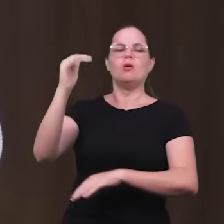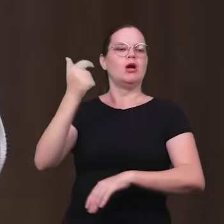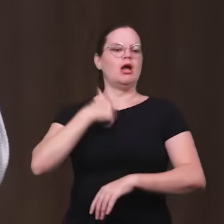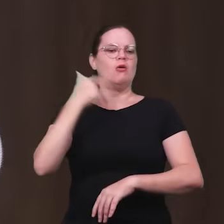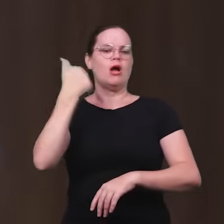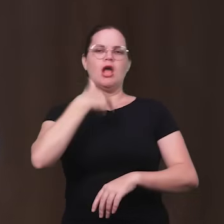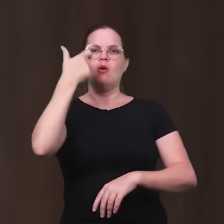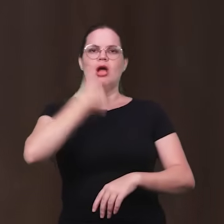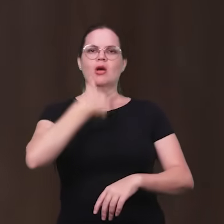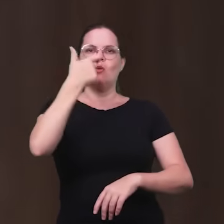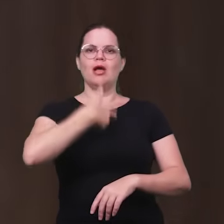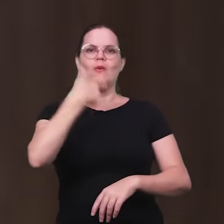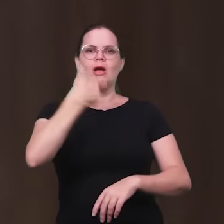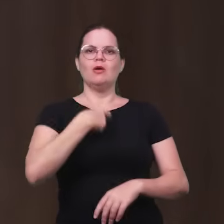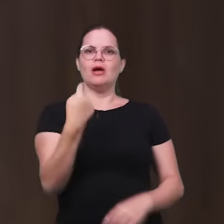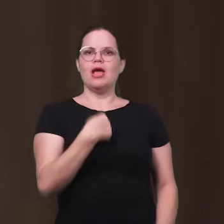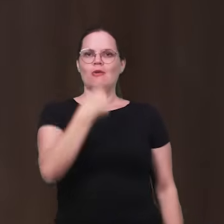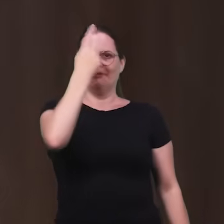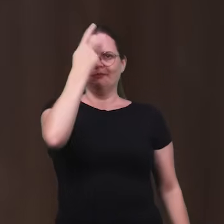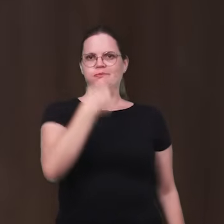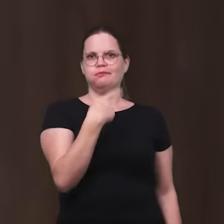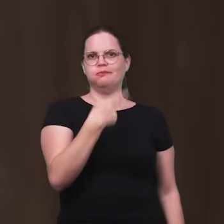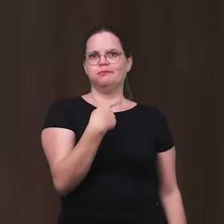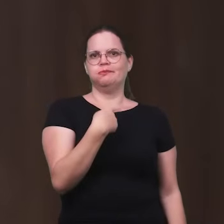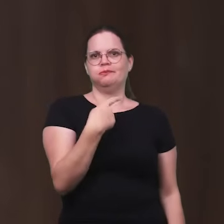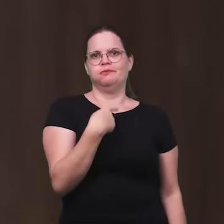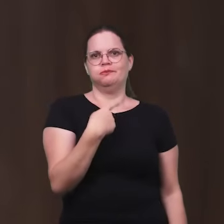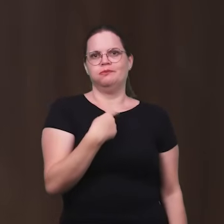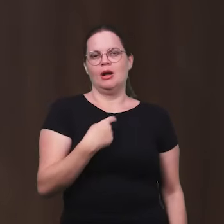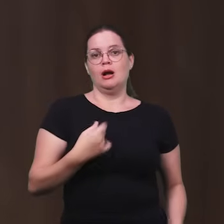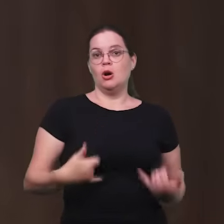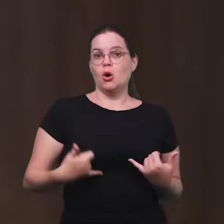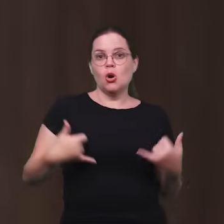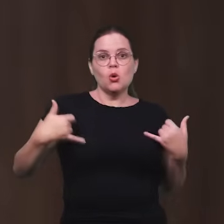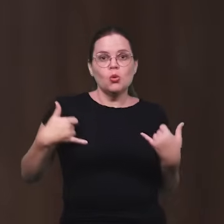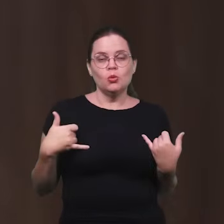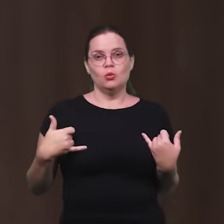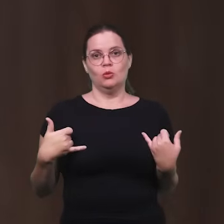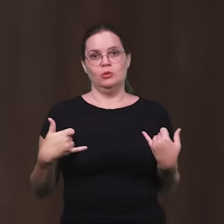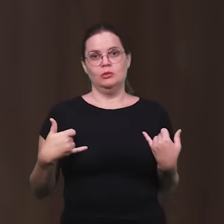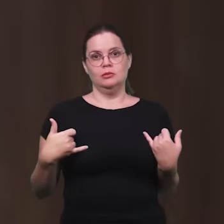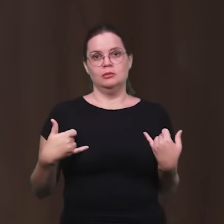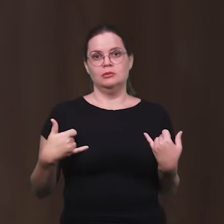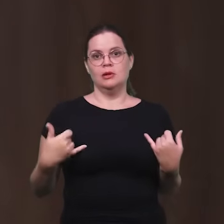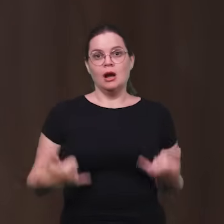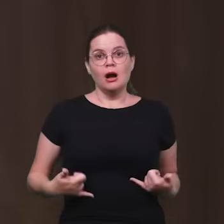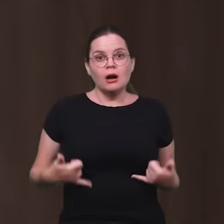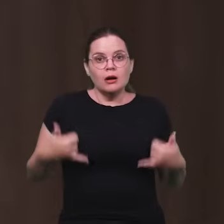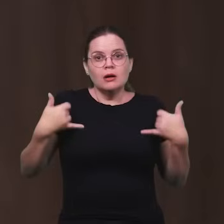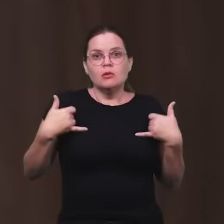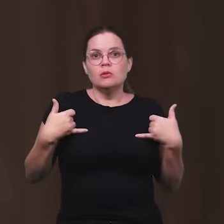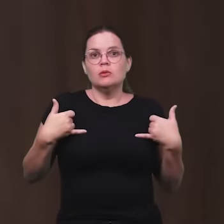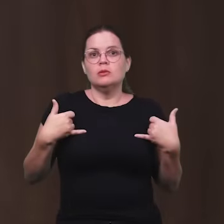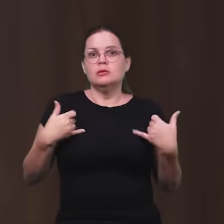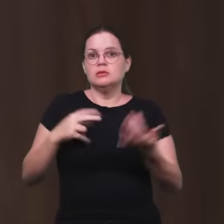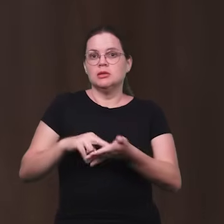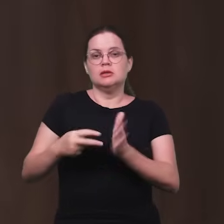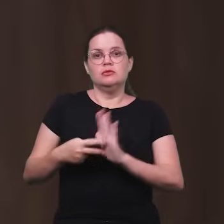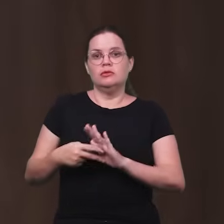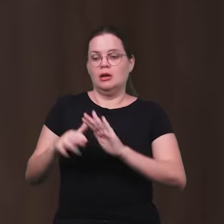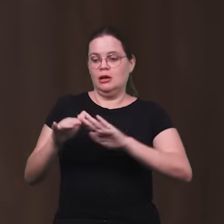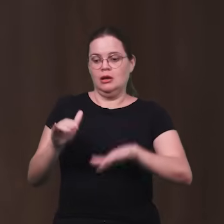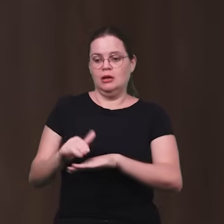aquilo outro, que ele tem aquilo, aquilo outro, por puro orgulho. E aí o orgulho está ligado à falta da